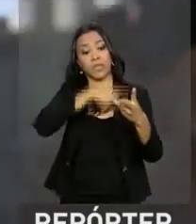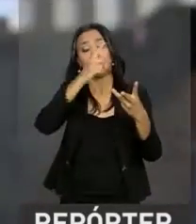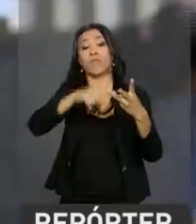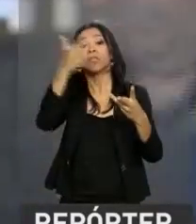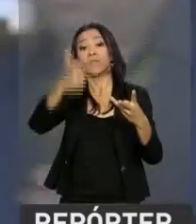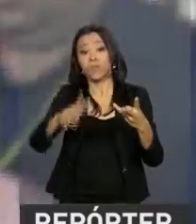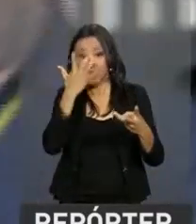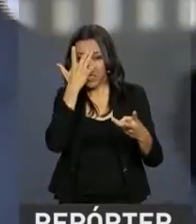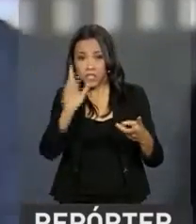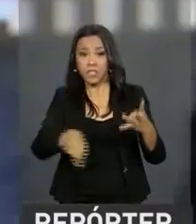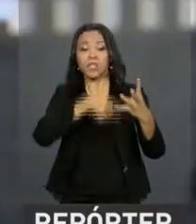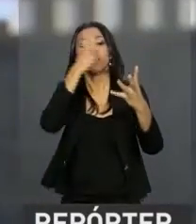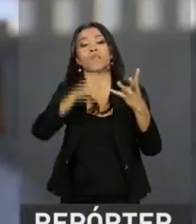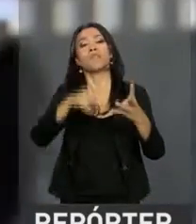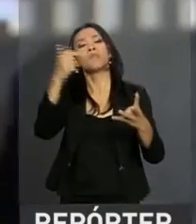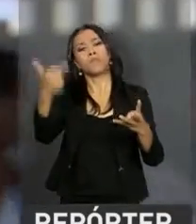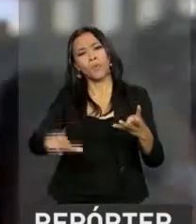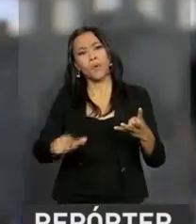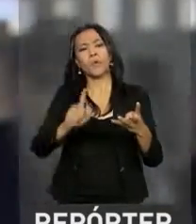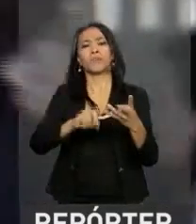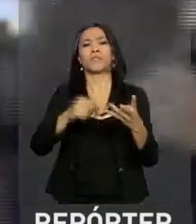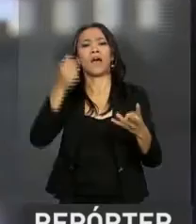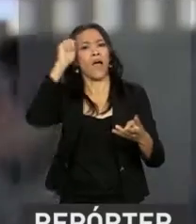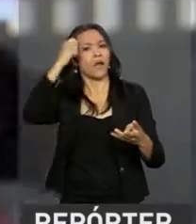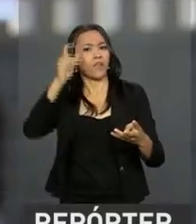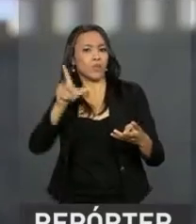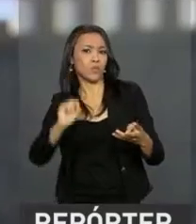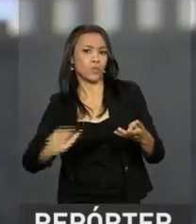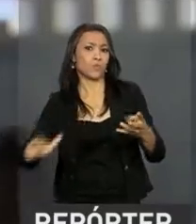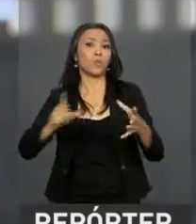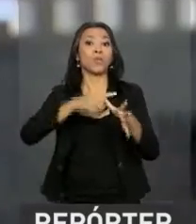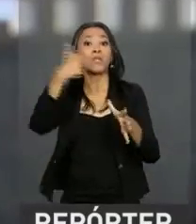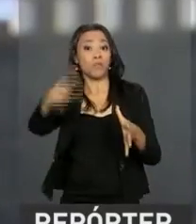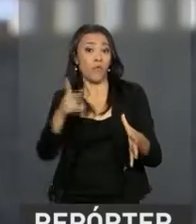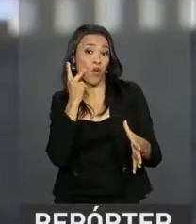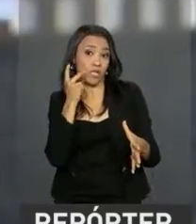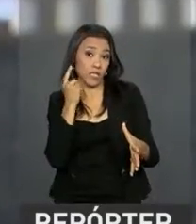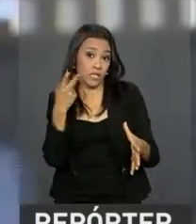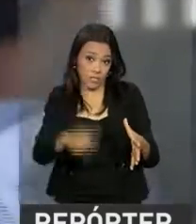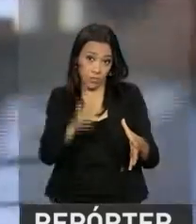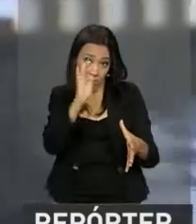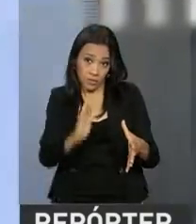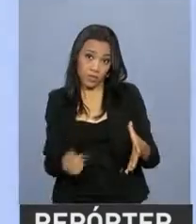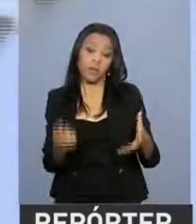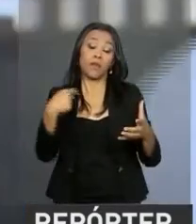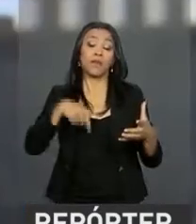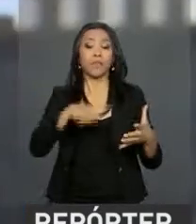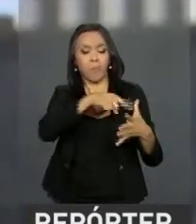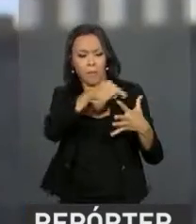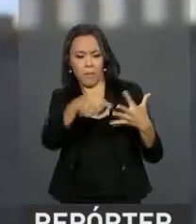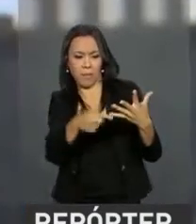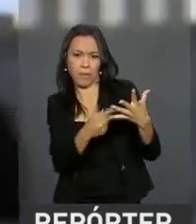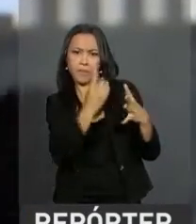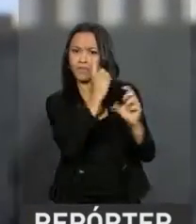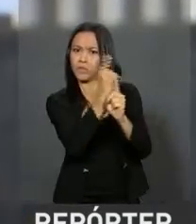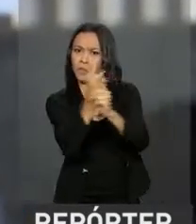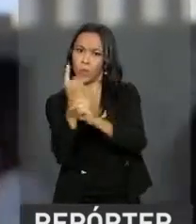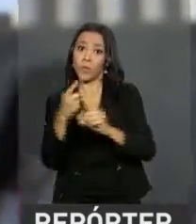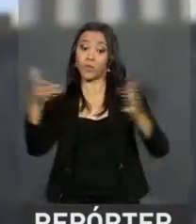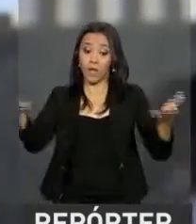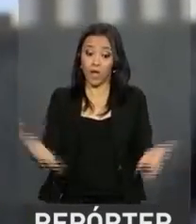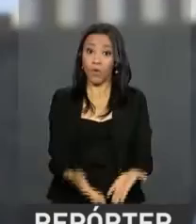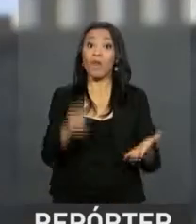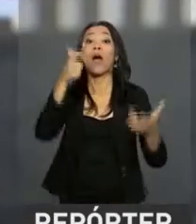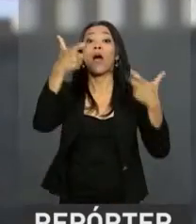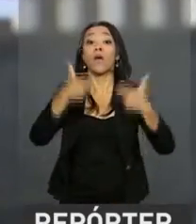na China, Nova Delhi, na Índia, Durban, na África do Sul, Fortaleza e Ufá, na Rússia. Neste ano, a cúpula será na cidade de